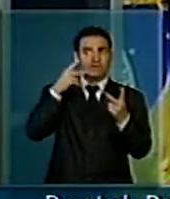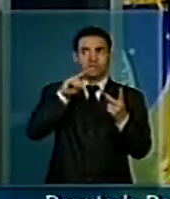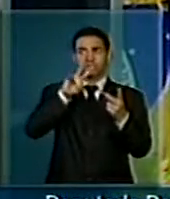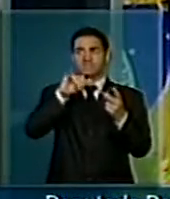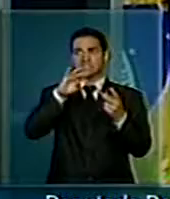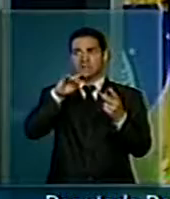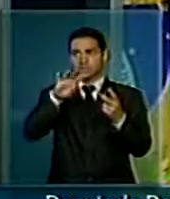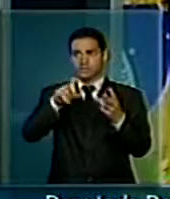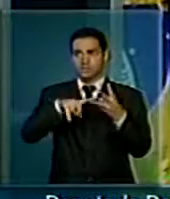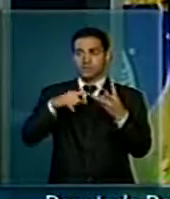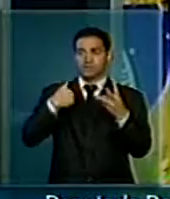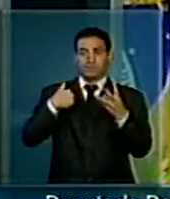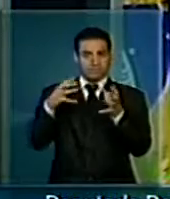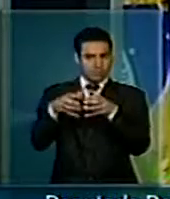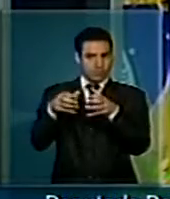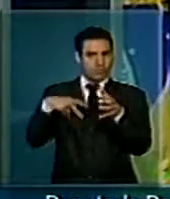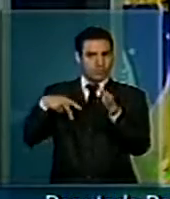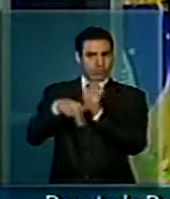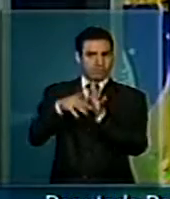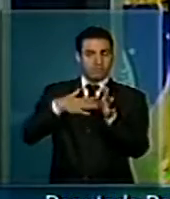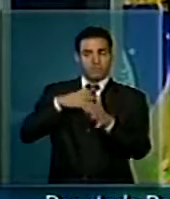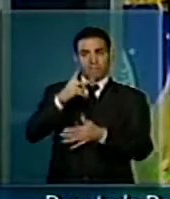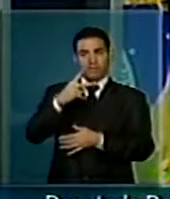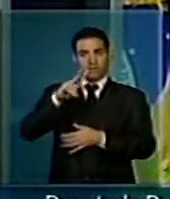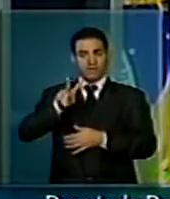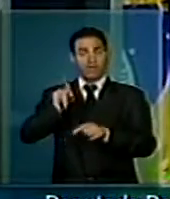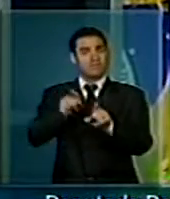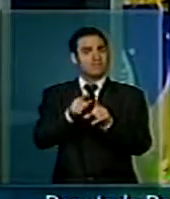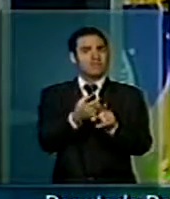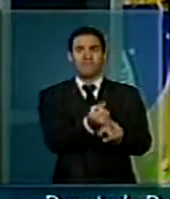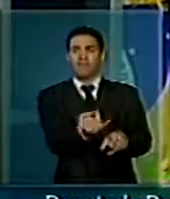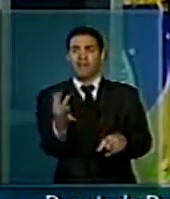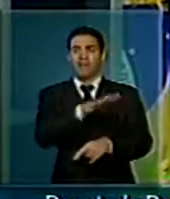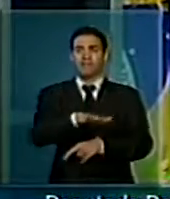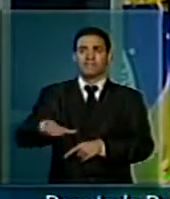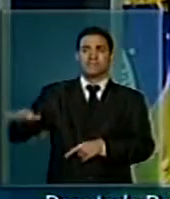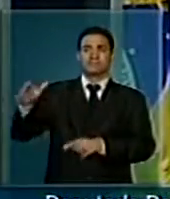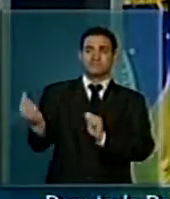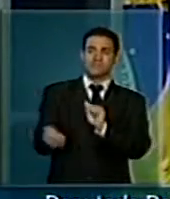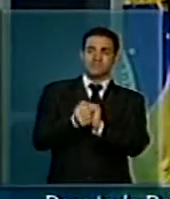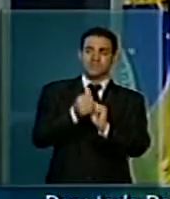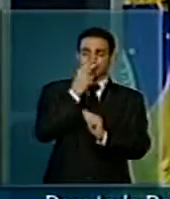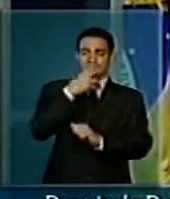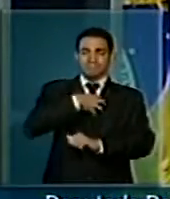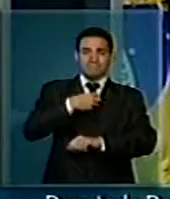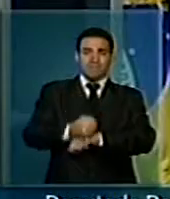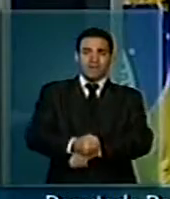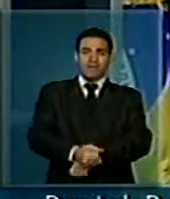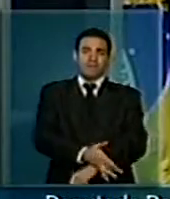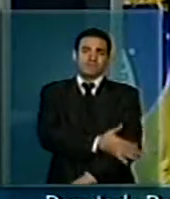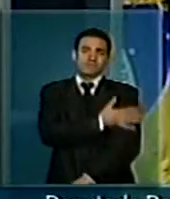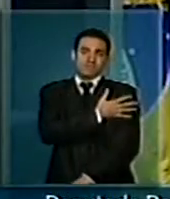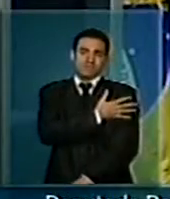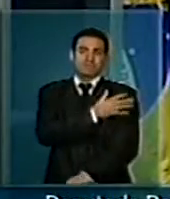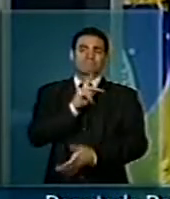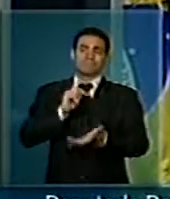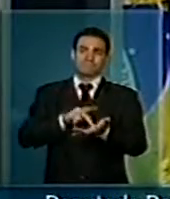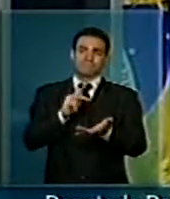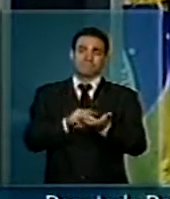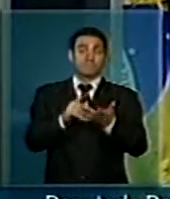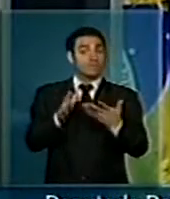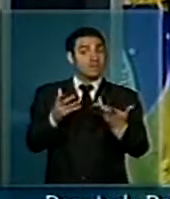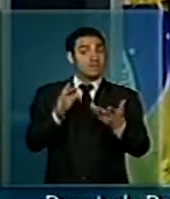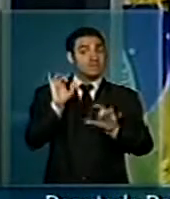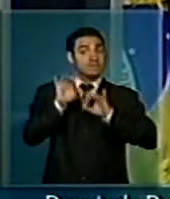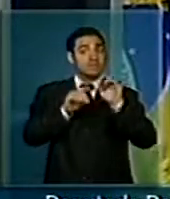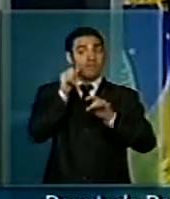meu partido, Partido Verde, e de dezenas de crianças. Que emoção, senhor presidente. Quero especialmente me